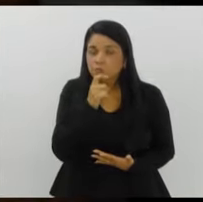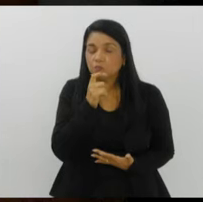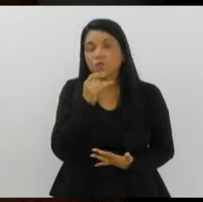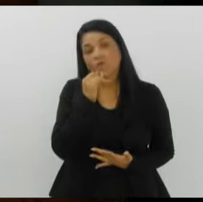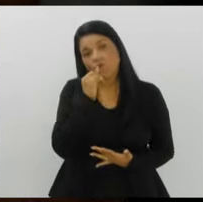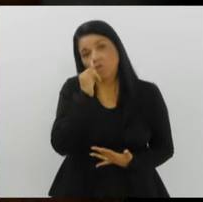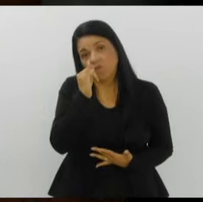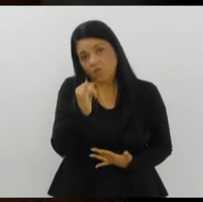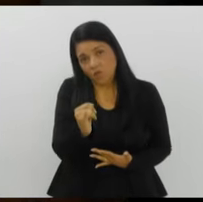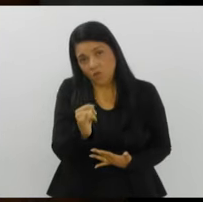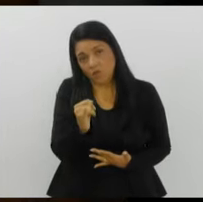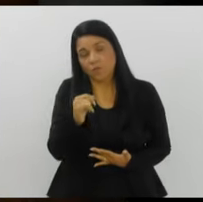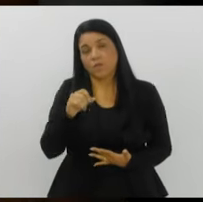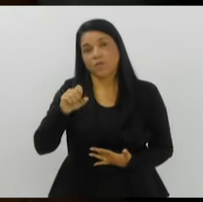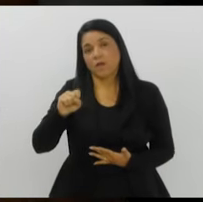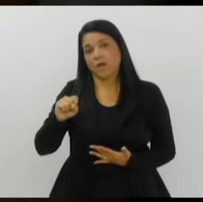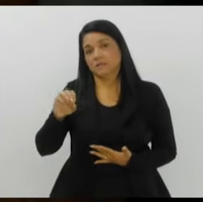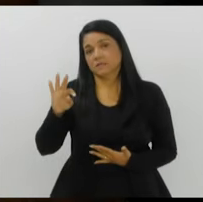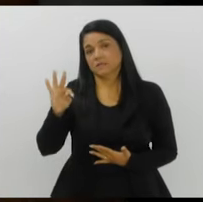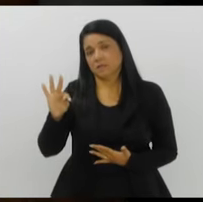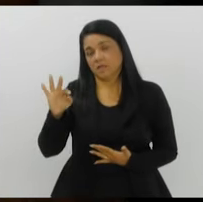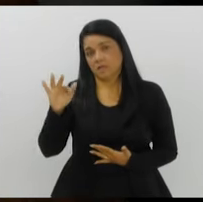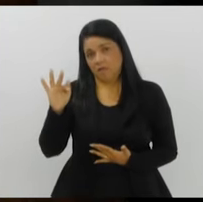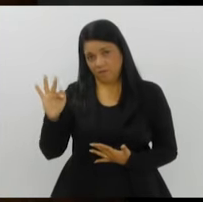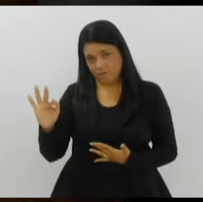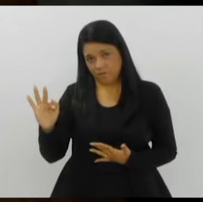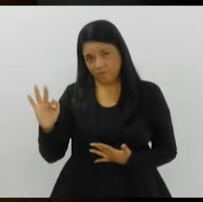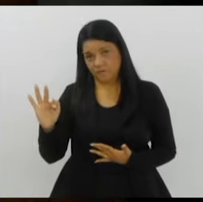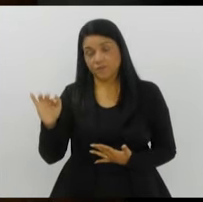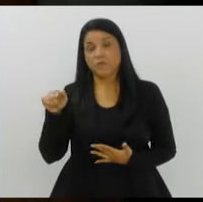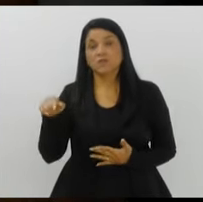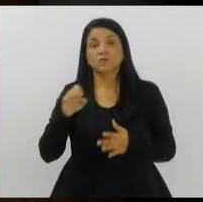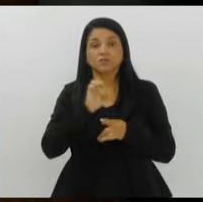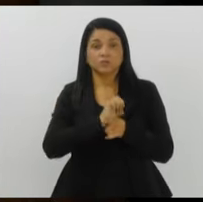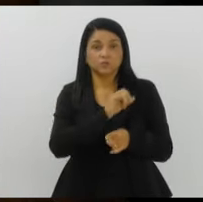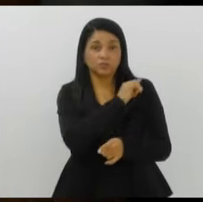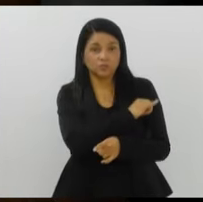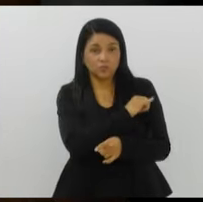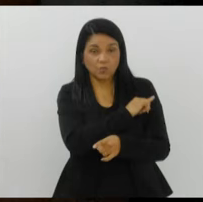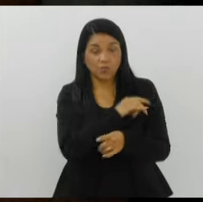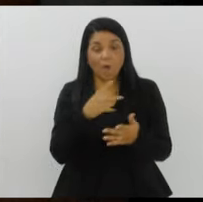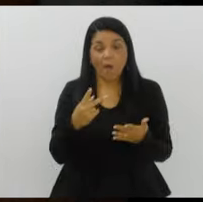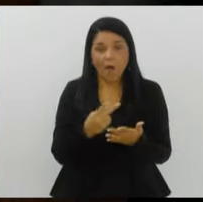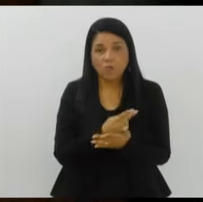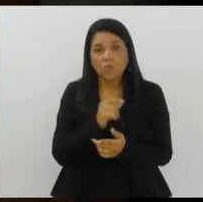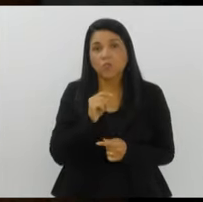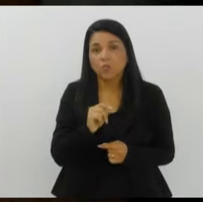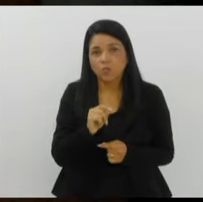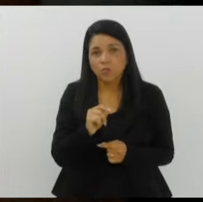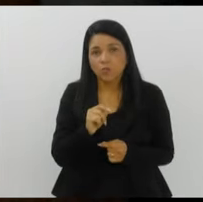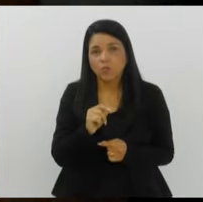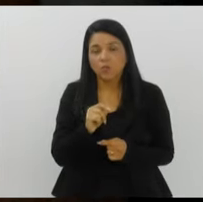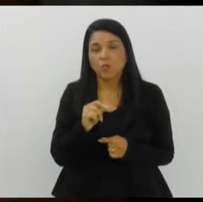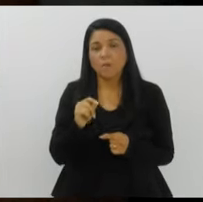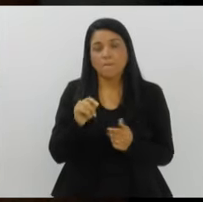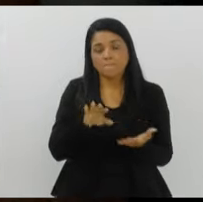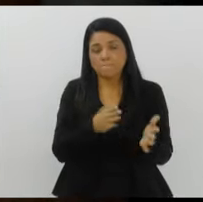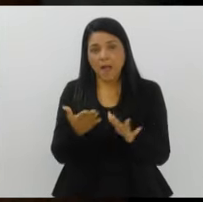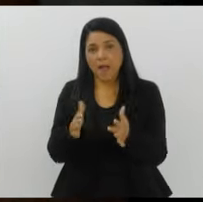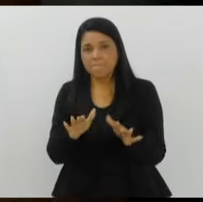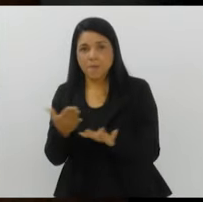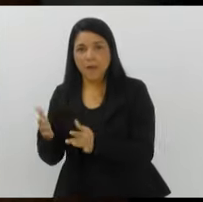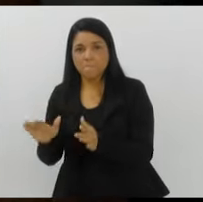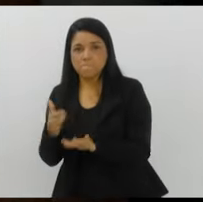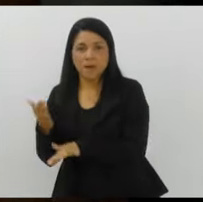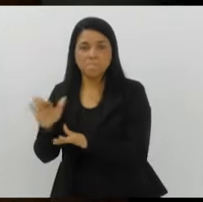disse para o STF que no Estado do Rio de Janeiro estaria ocorrendo um genocídio de